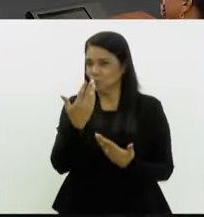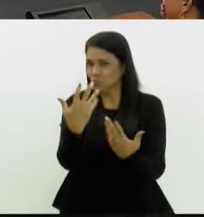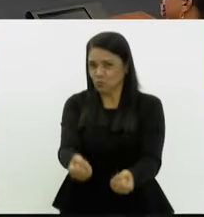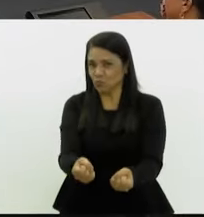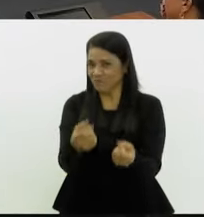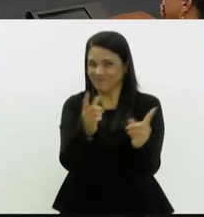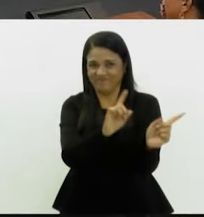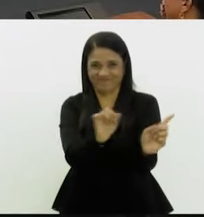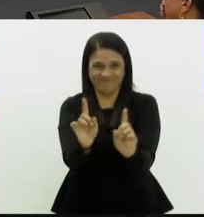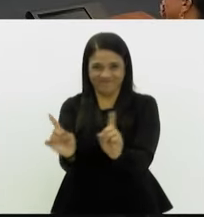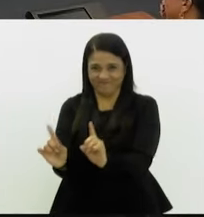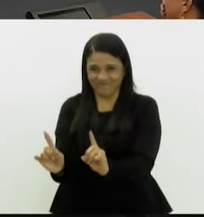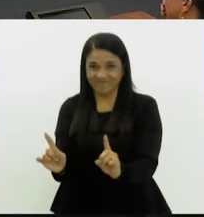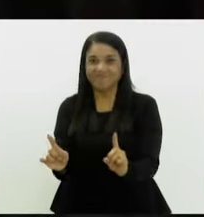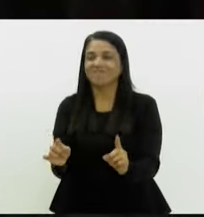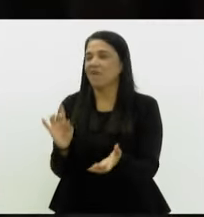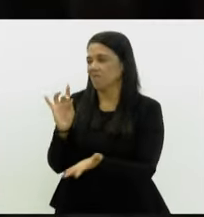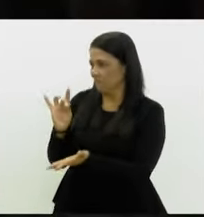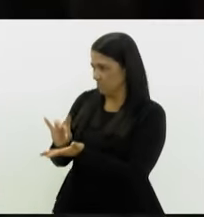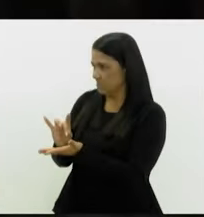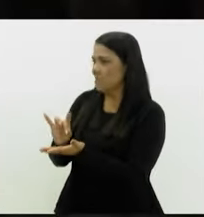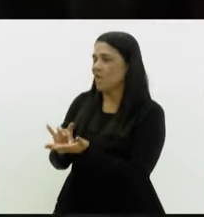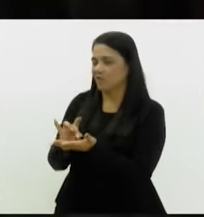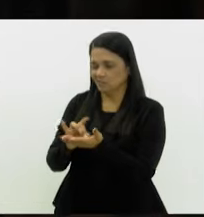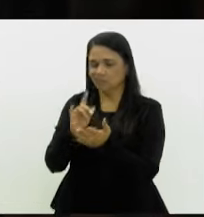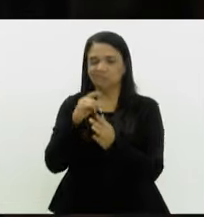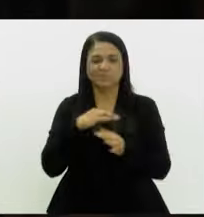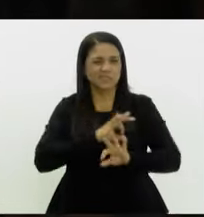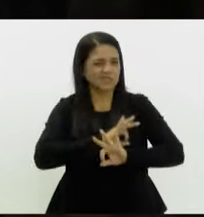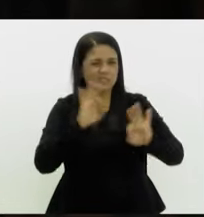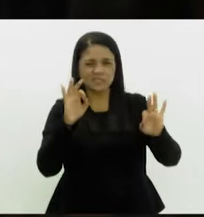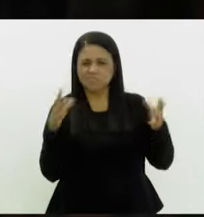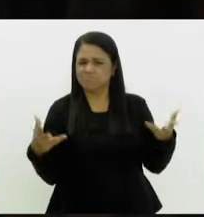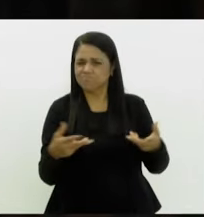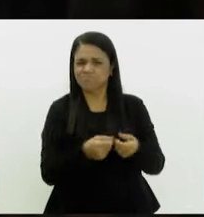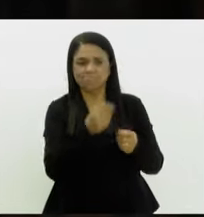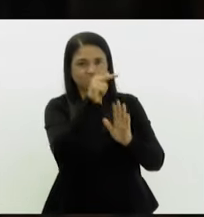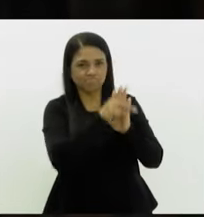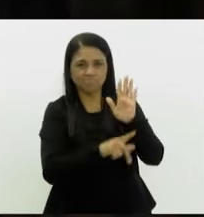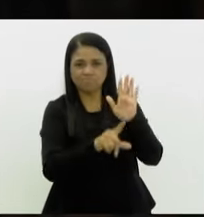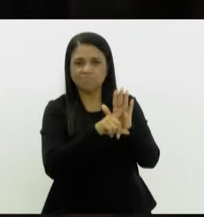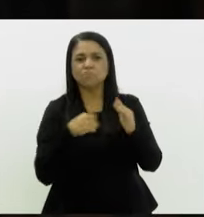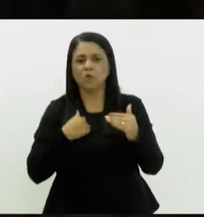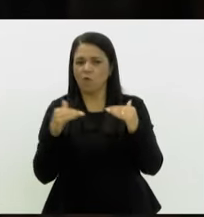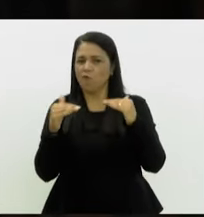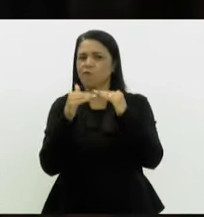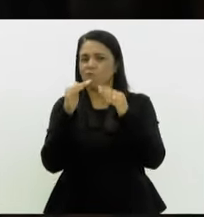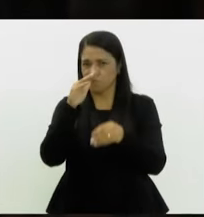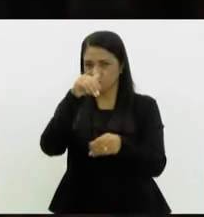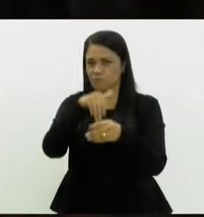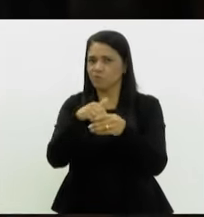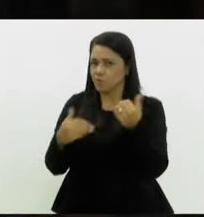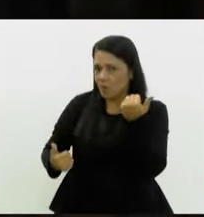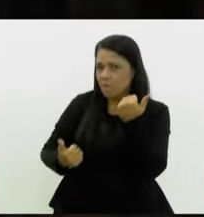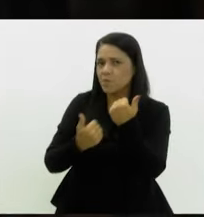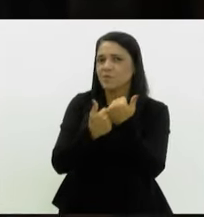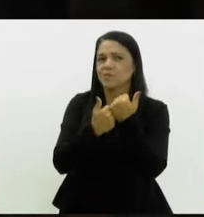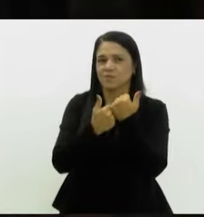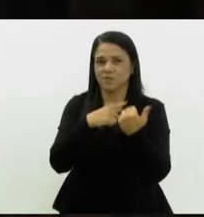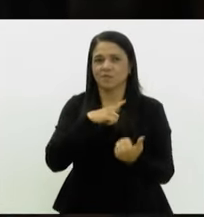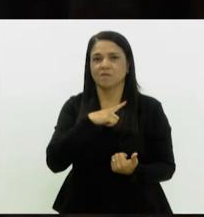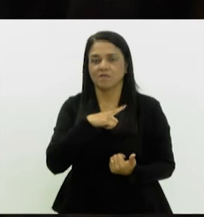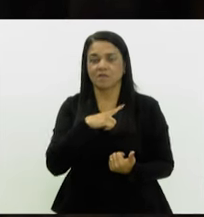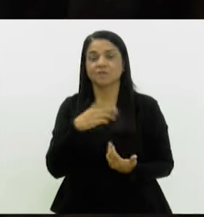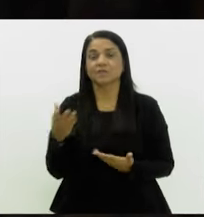Verdade, Luiz. Bom, um excelente projeto. Tenho meu voto aí de apoio, com certeza.